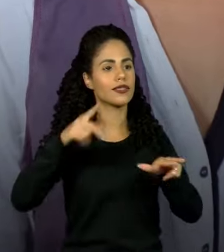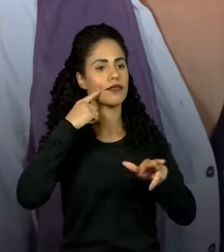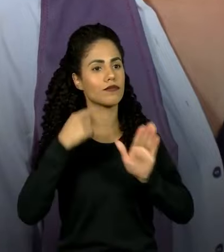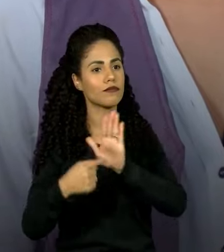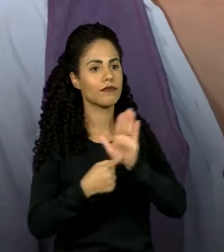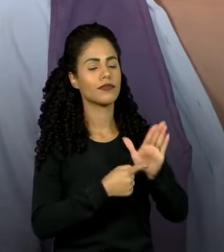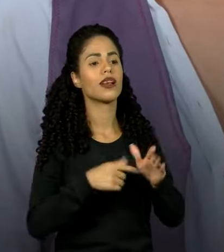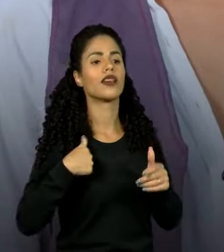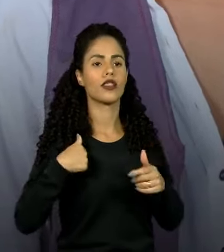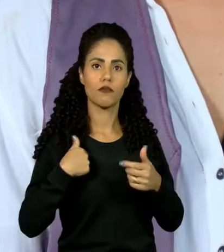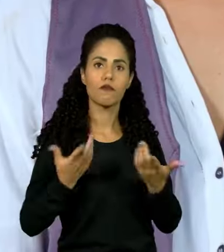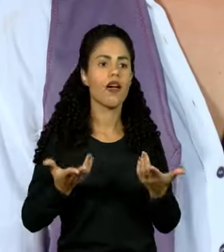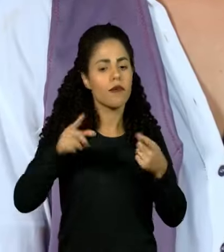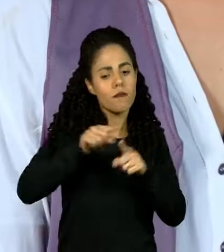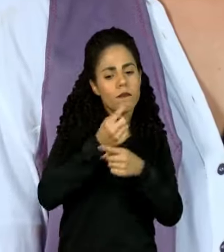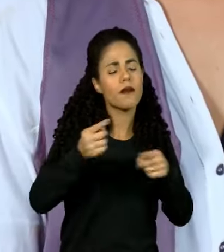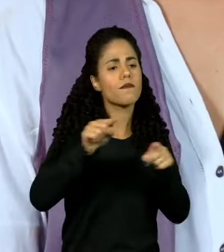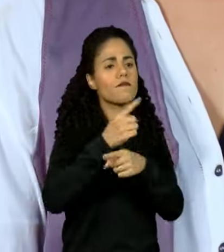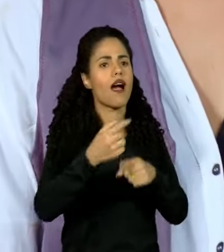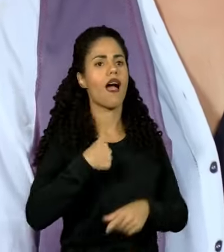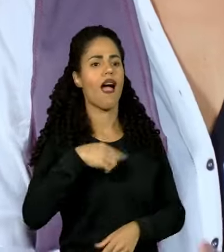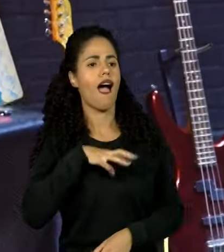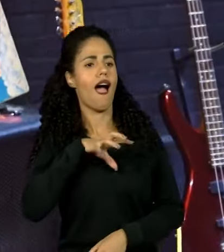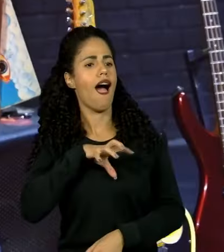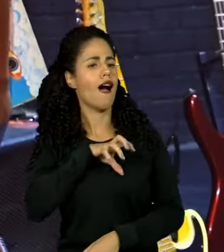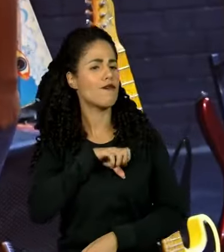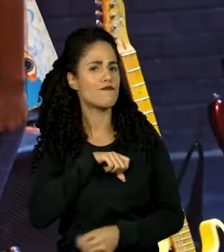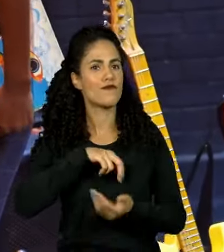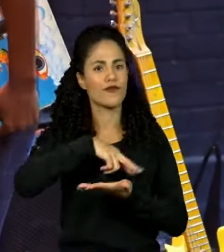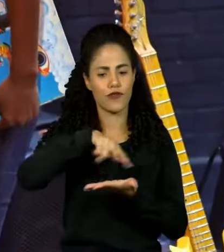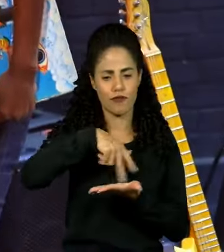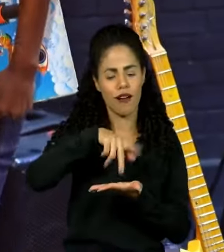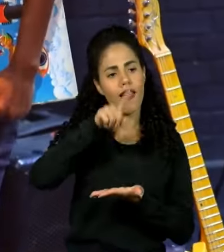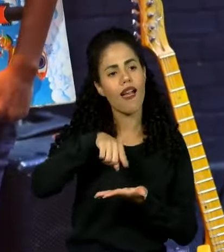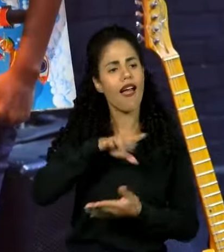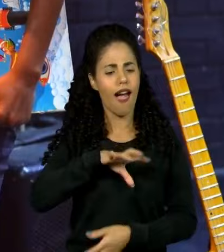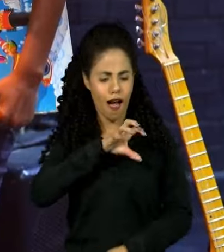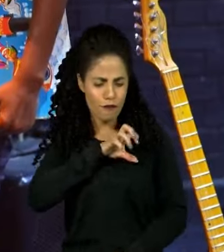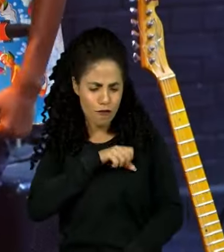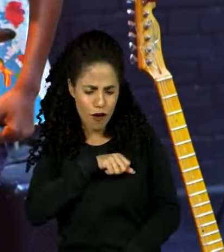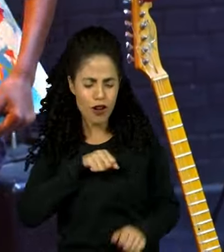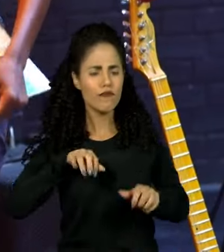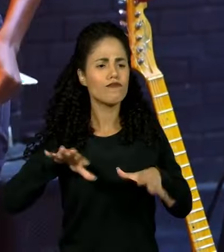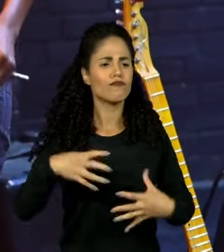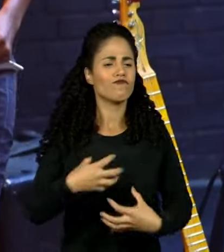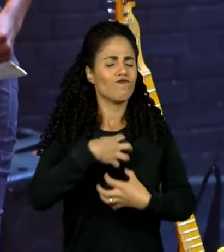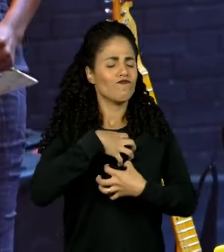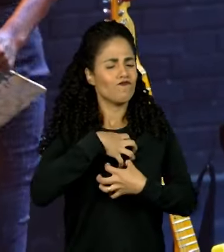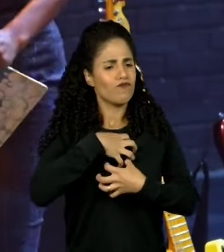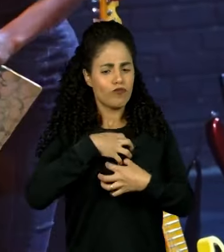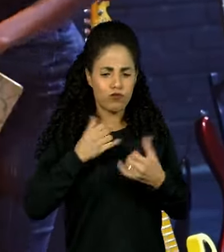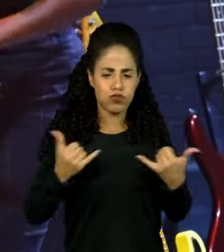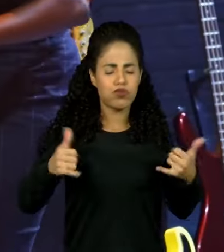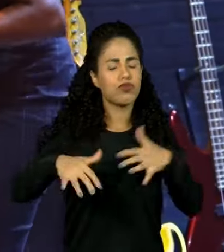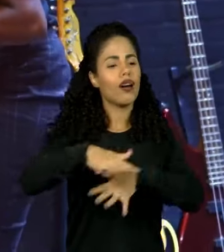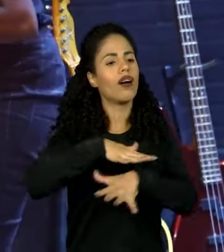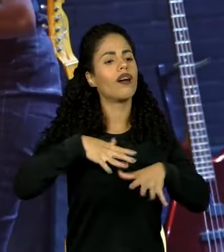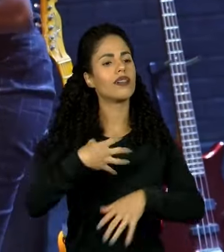produtora musical e para mim amor de ba é amor mas é vibração pulsação